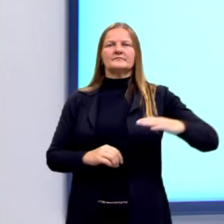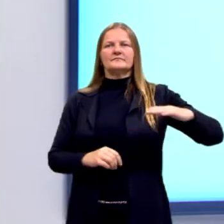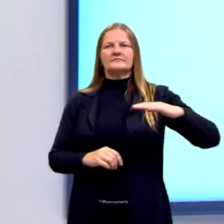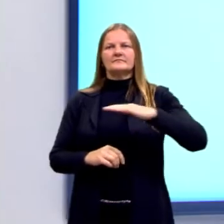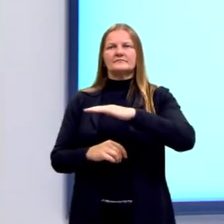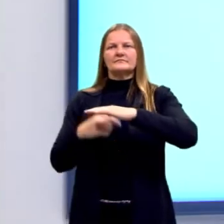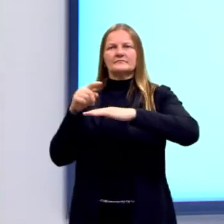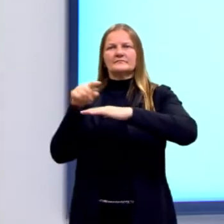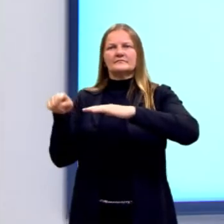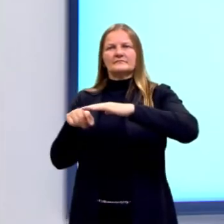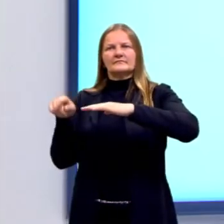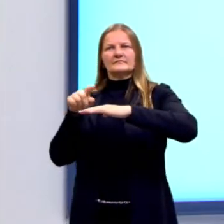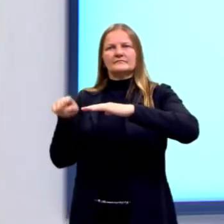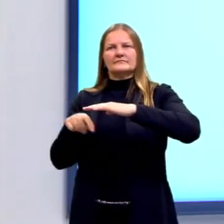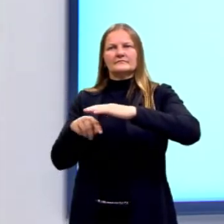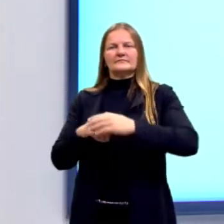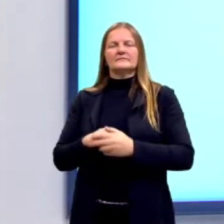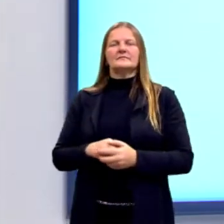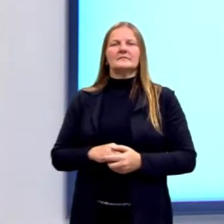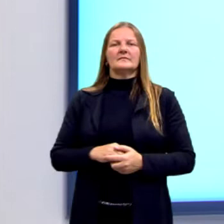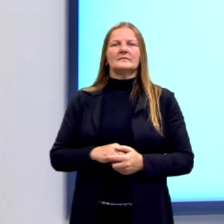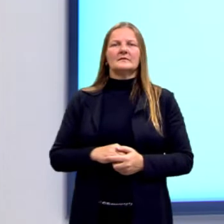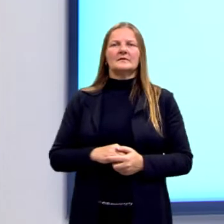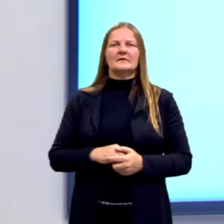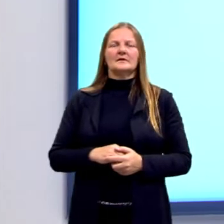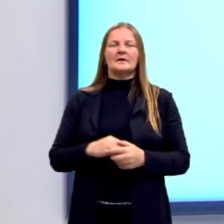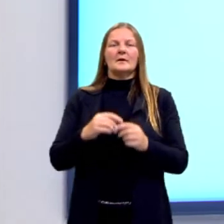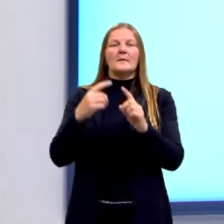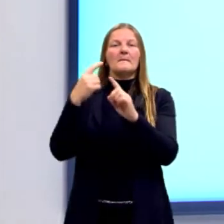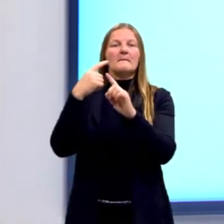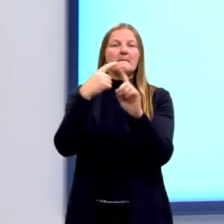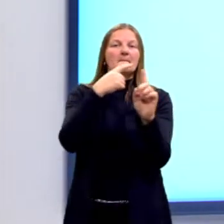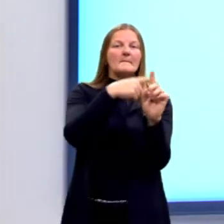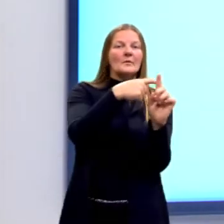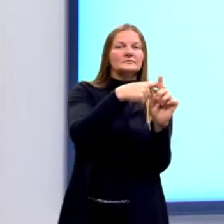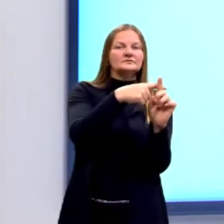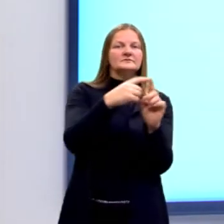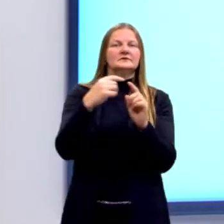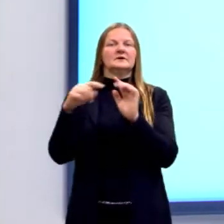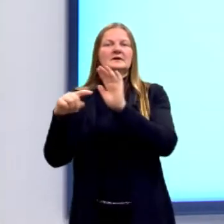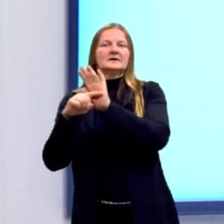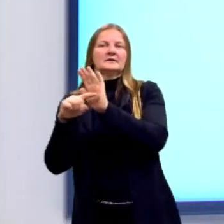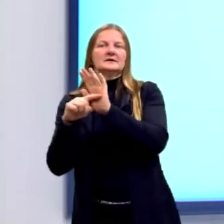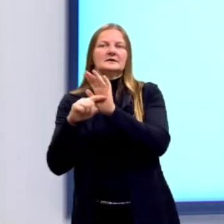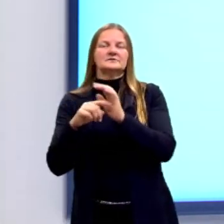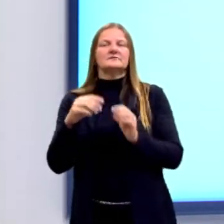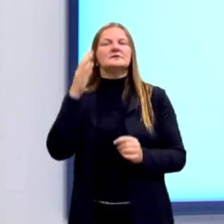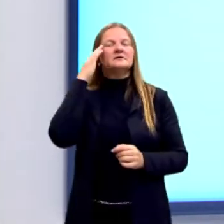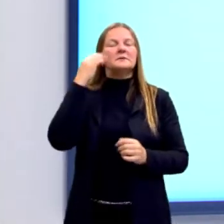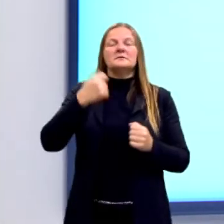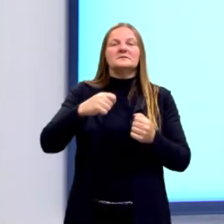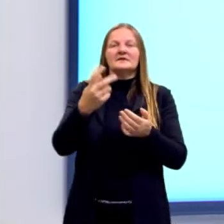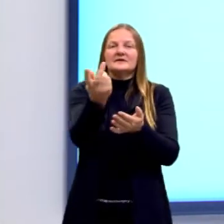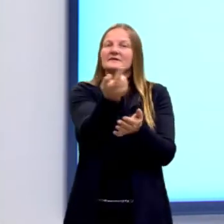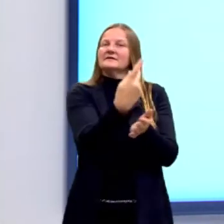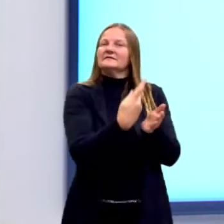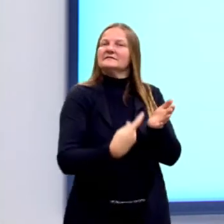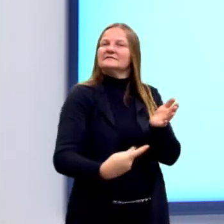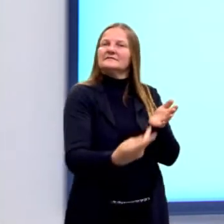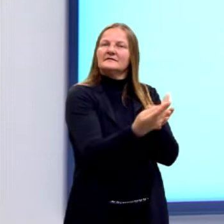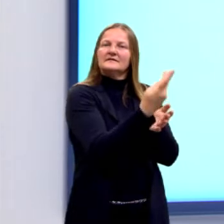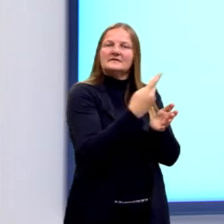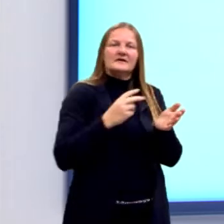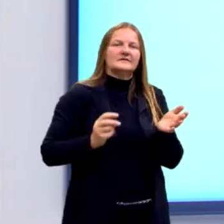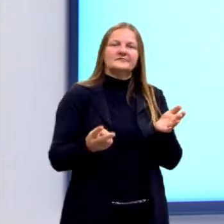né eu tenho cargas negativas e deste lado positivas mas como a gente já sabe isso a gente não precisa ficar desenhando toda